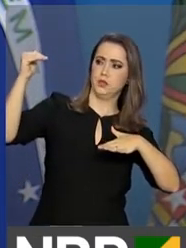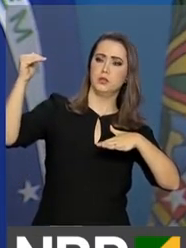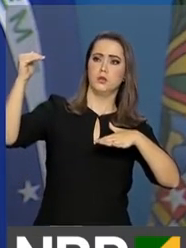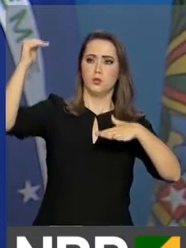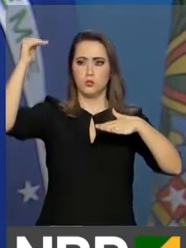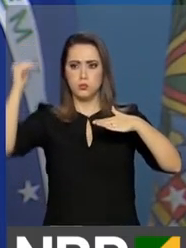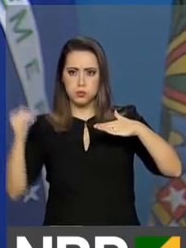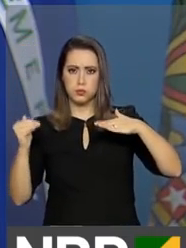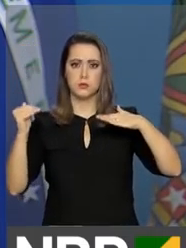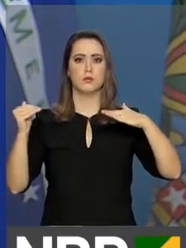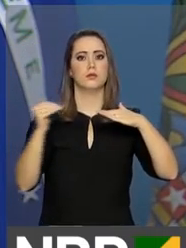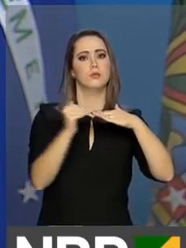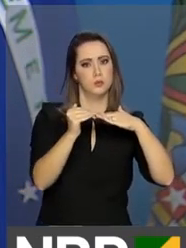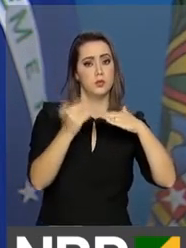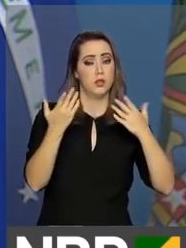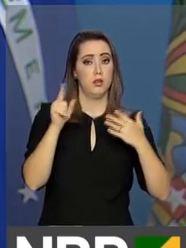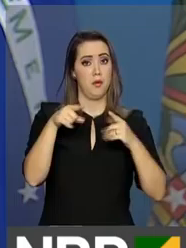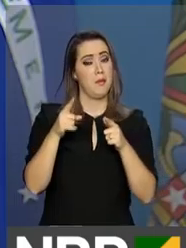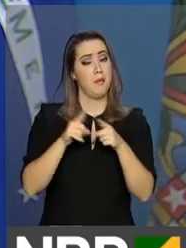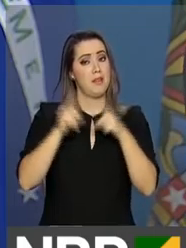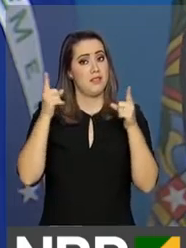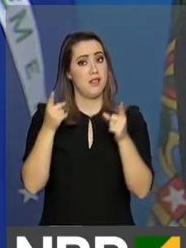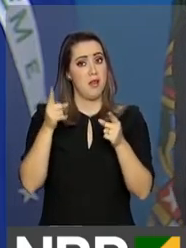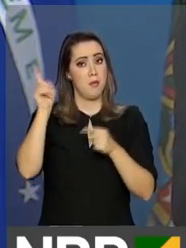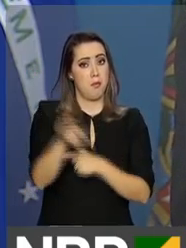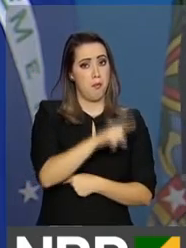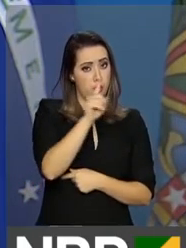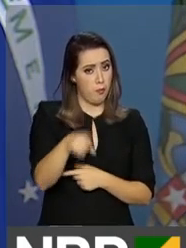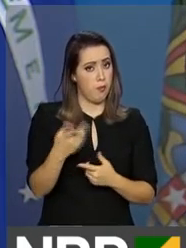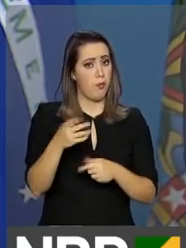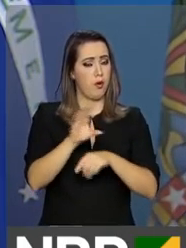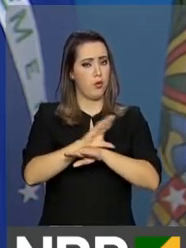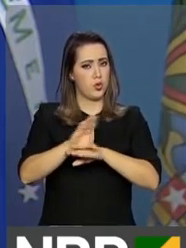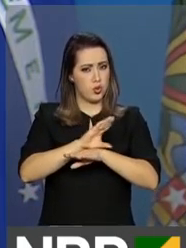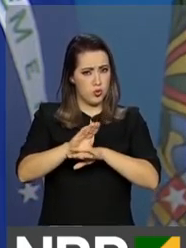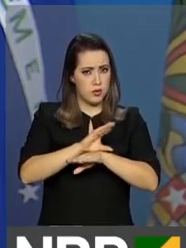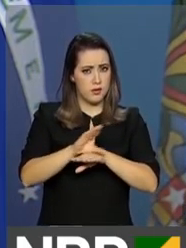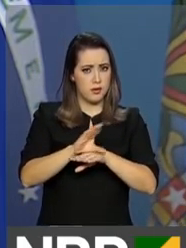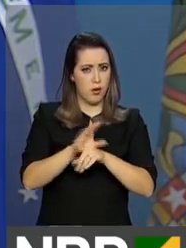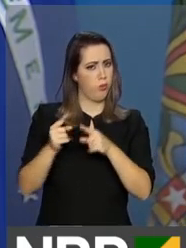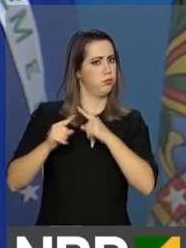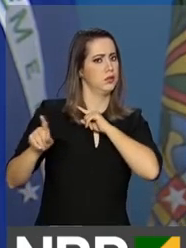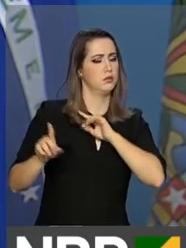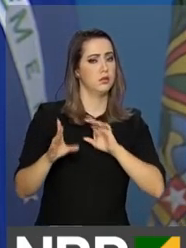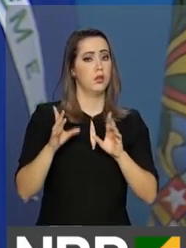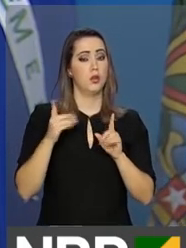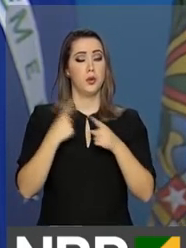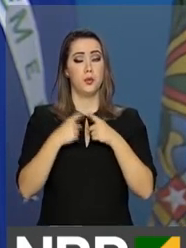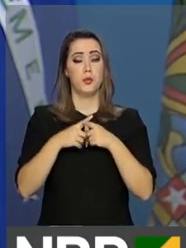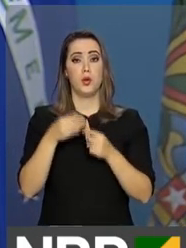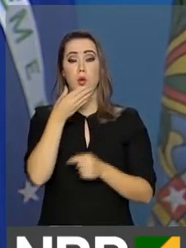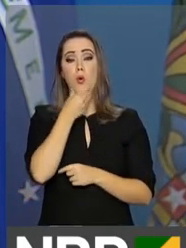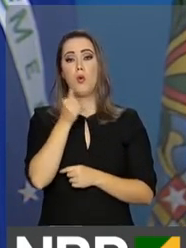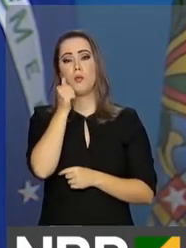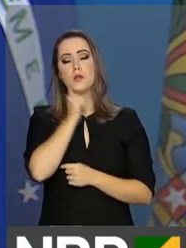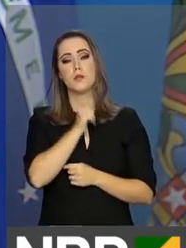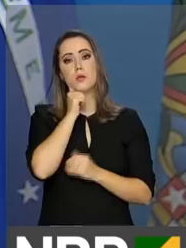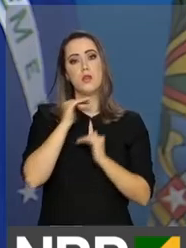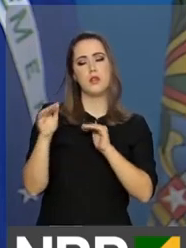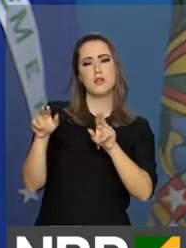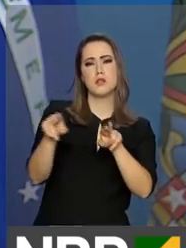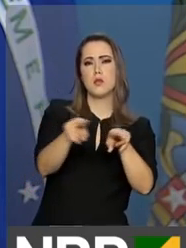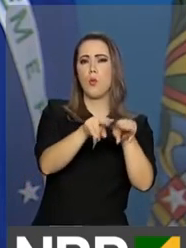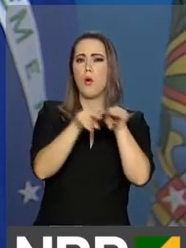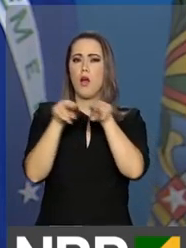criticada não, proibida até pela Constituição Federal. Quando a Constituição diz homens e mulheres são iguais em direitos e deveres, você precisa ter sempre